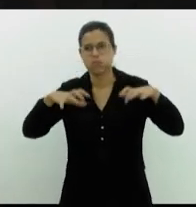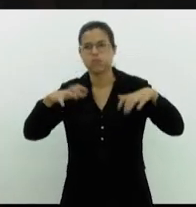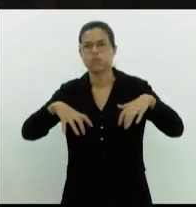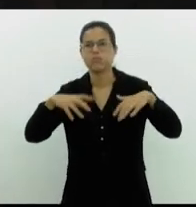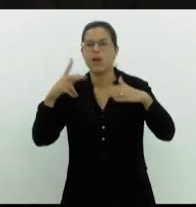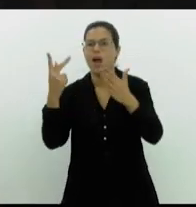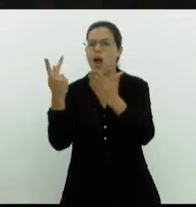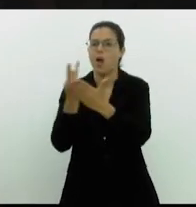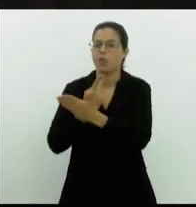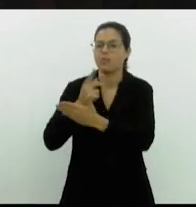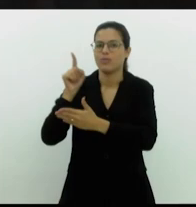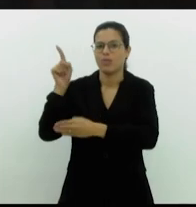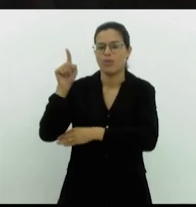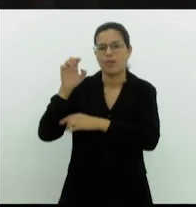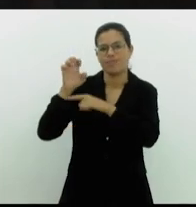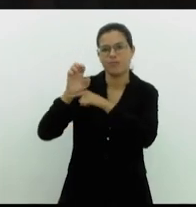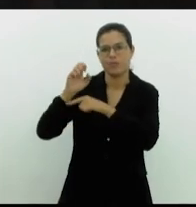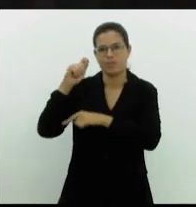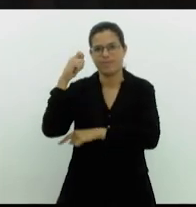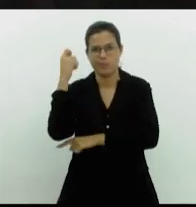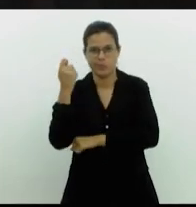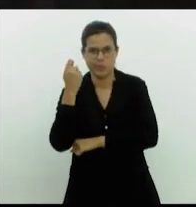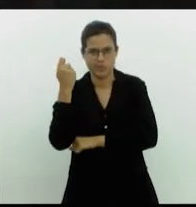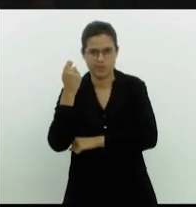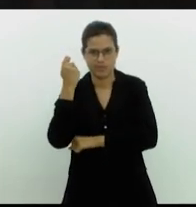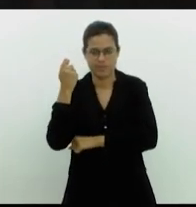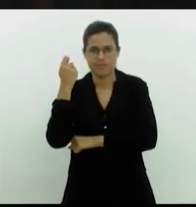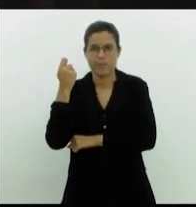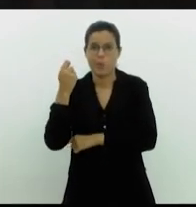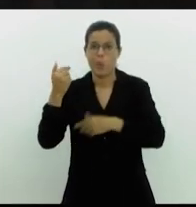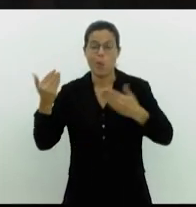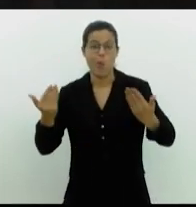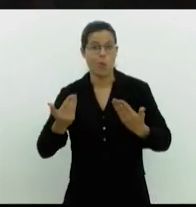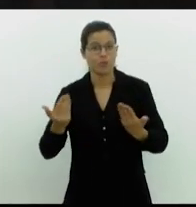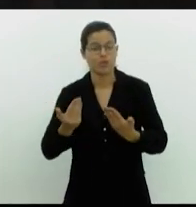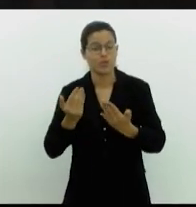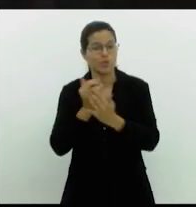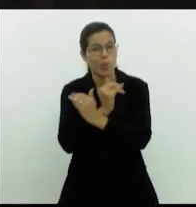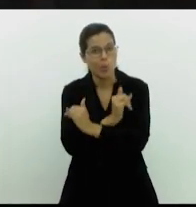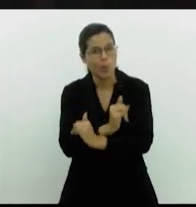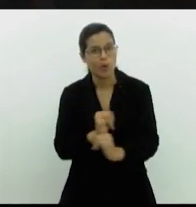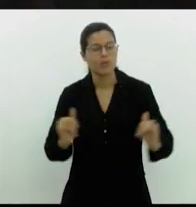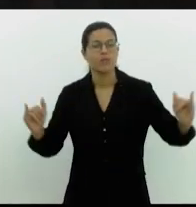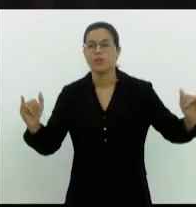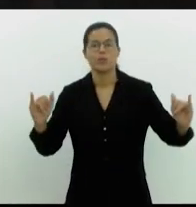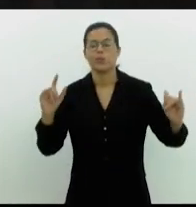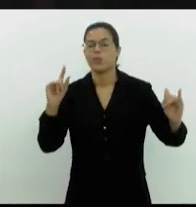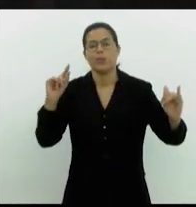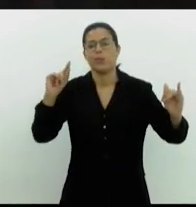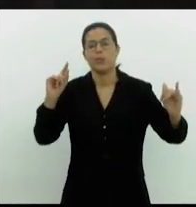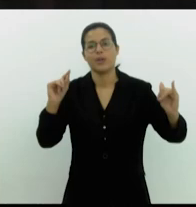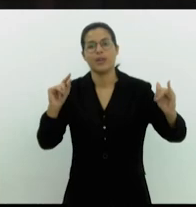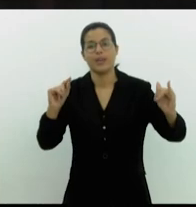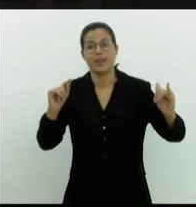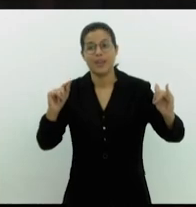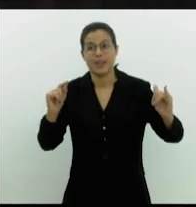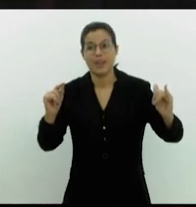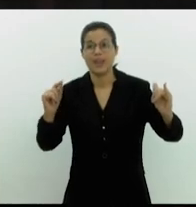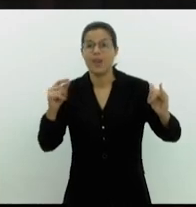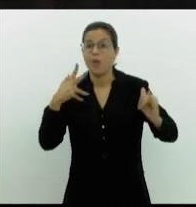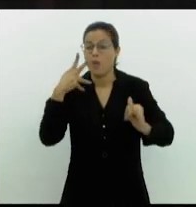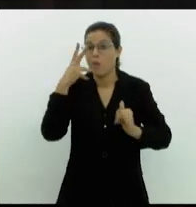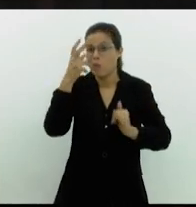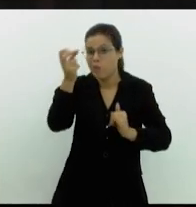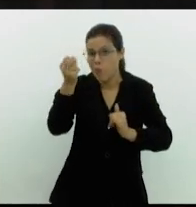no Rio Grande do Sul. E hoje, com um anúncio da chegada de uma forte